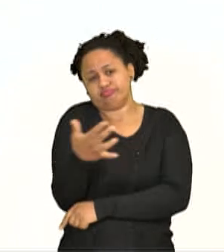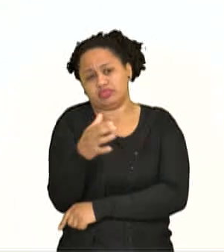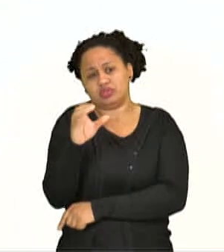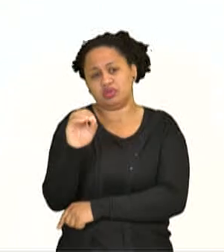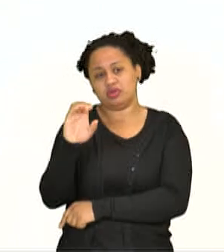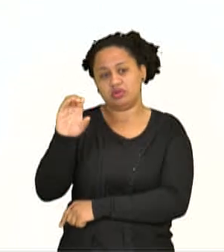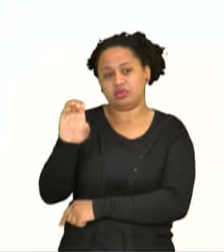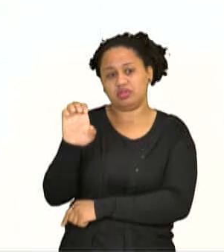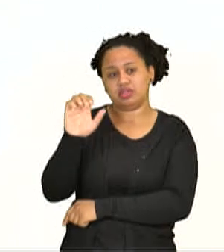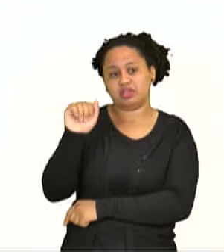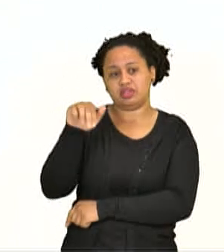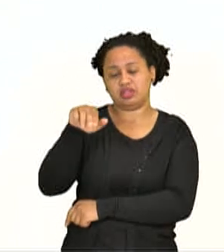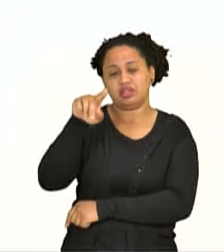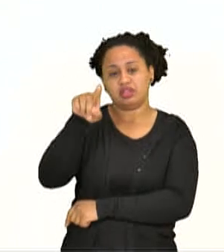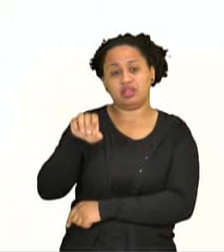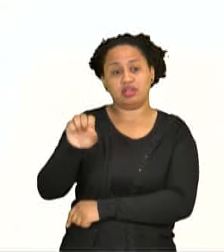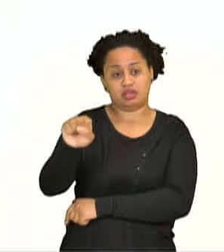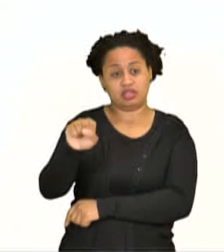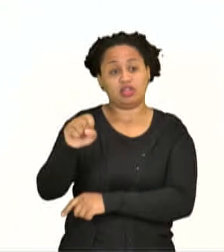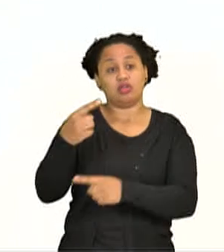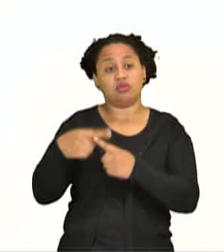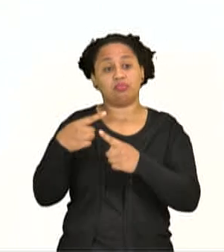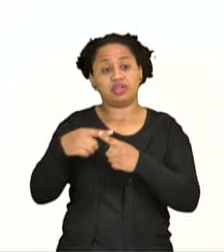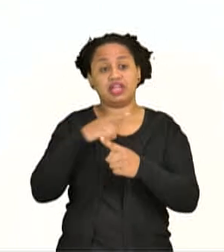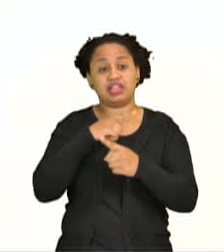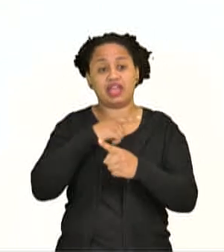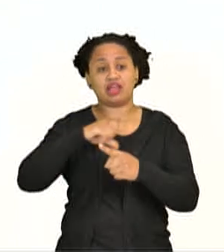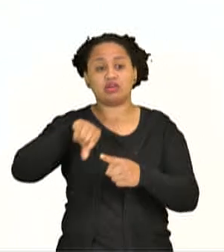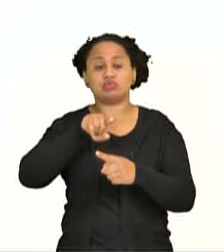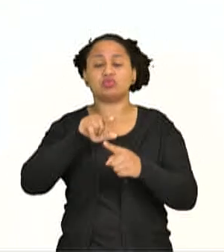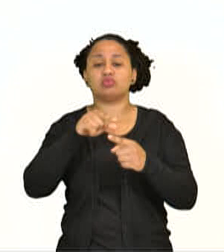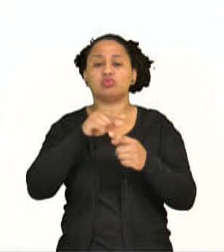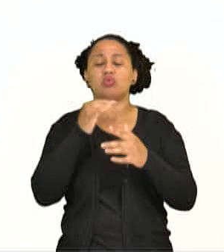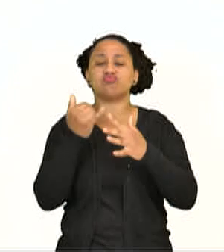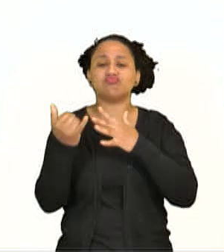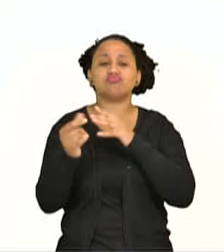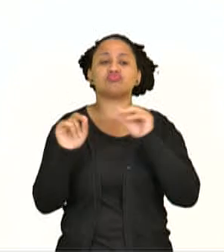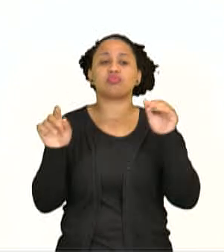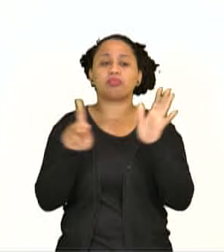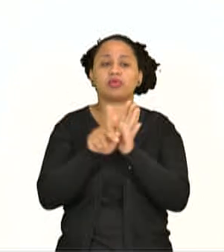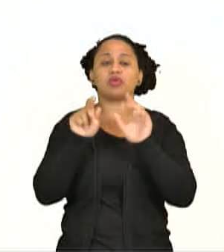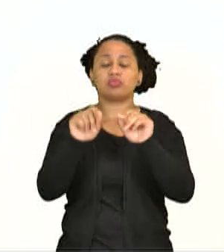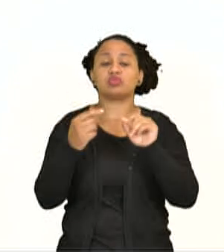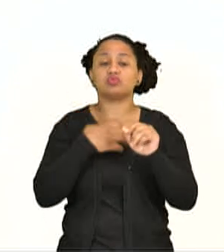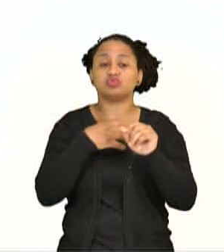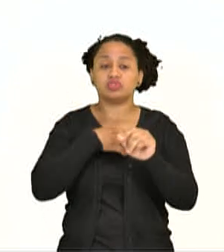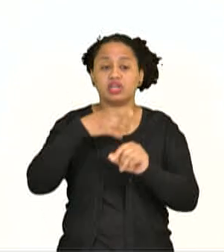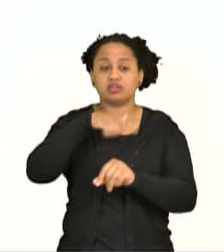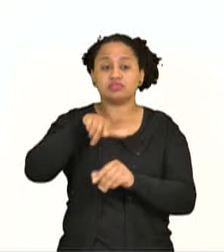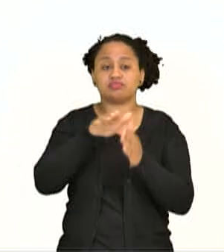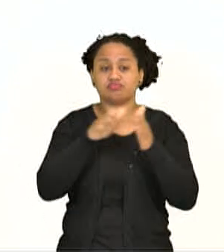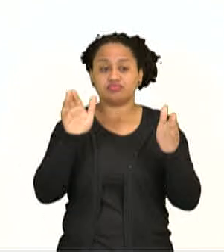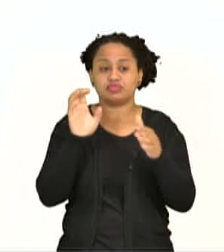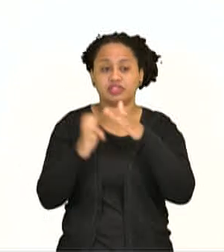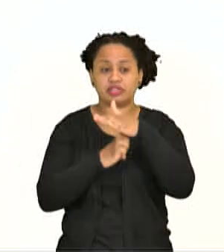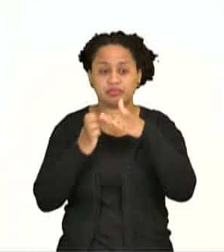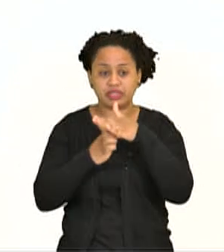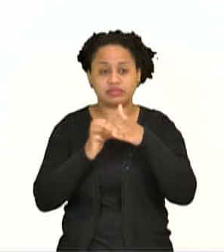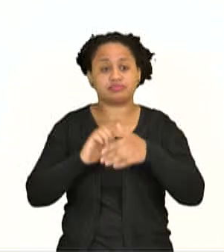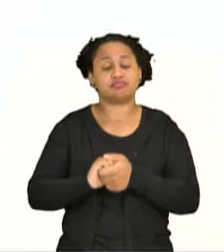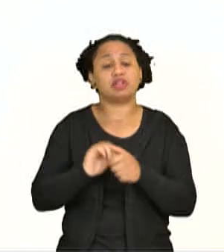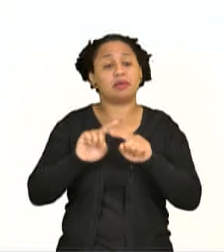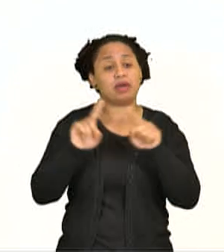que o roteiro segue a fórmula da franquia. E, por outro lado, prova que diversidade não é